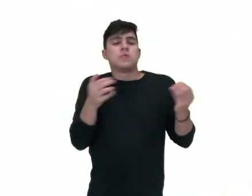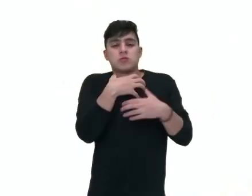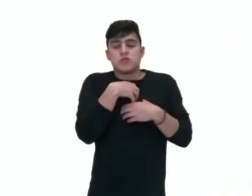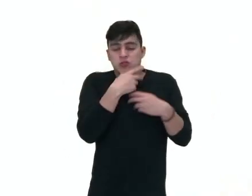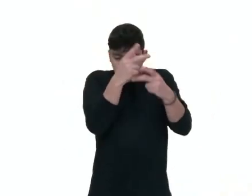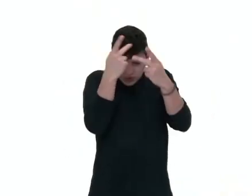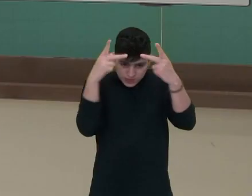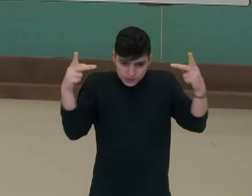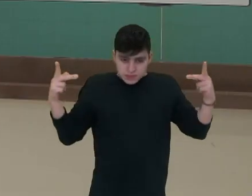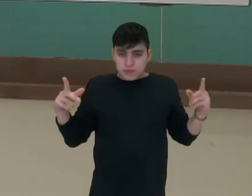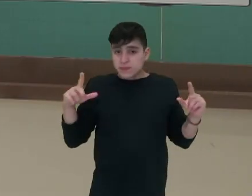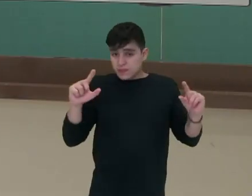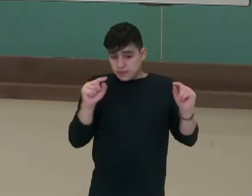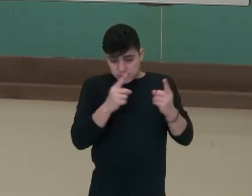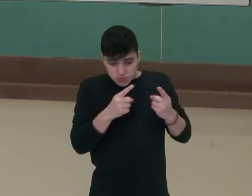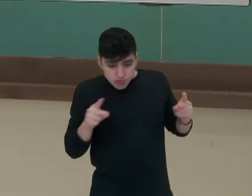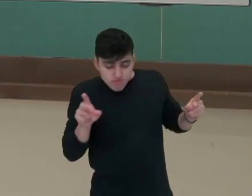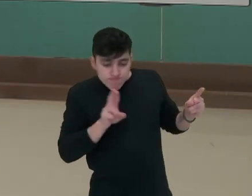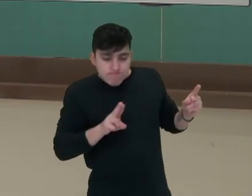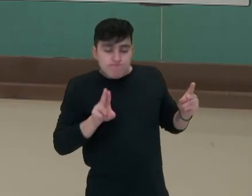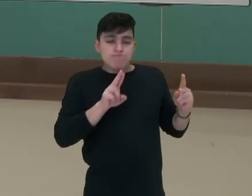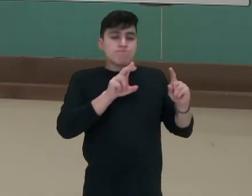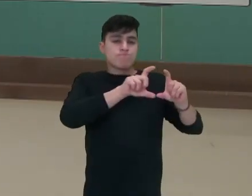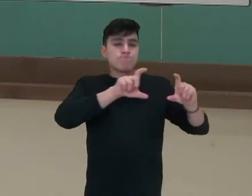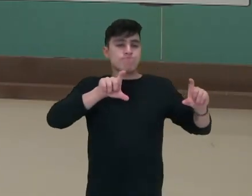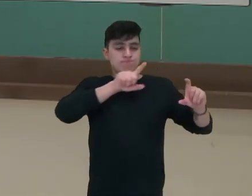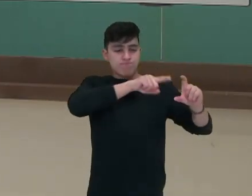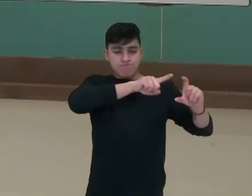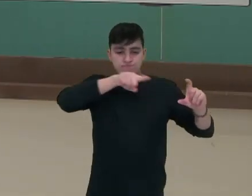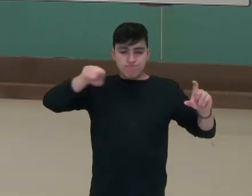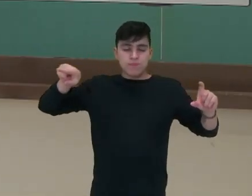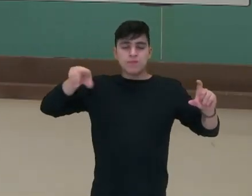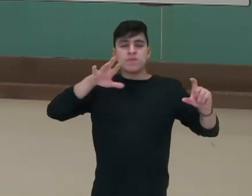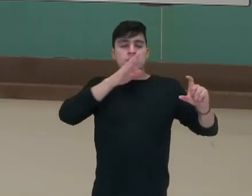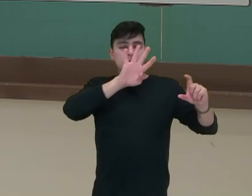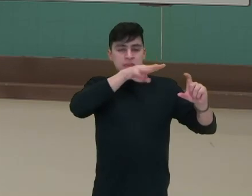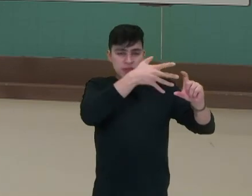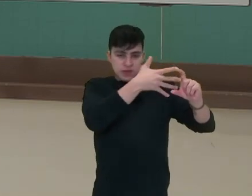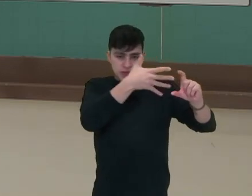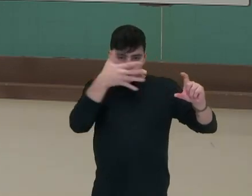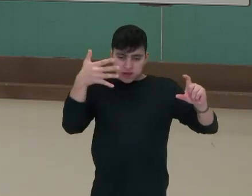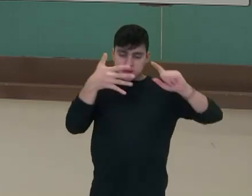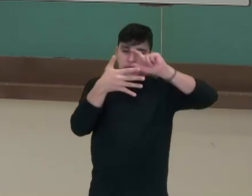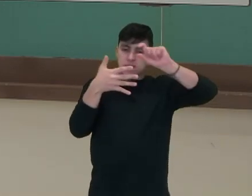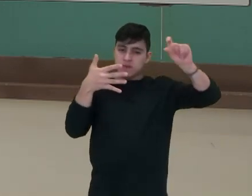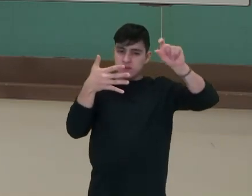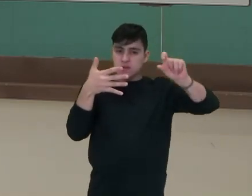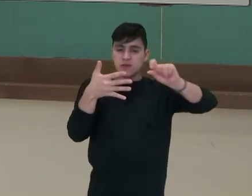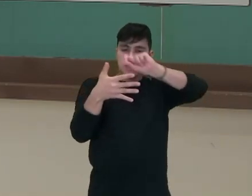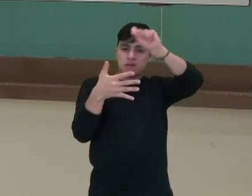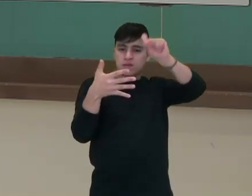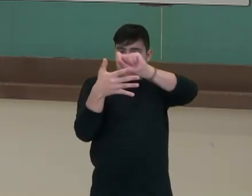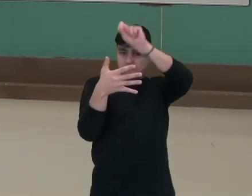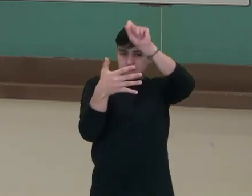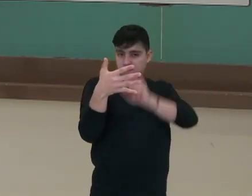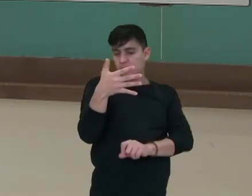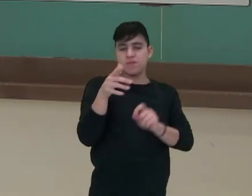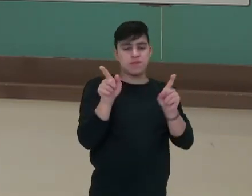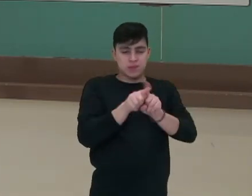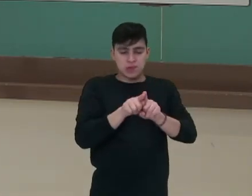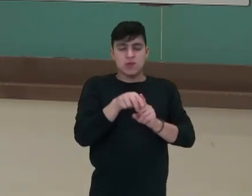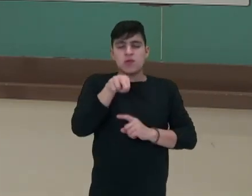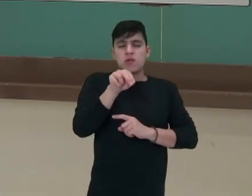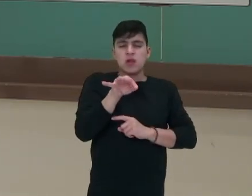mesmo? Né? Aquela que utiliza o pentagrama, que são as cinco linhas, que utiliza as claves, né? Que utiliza as